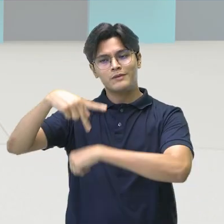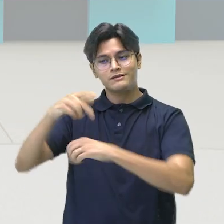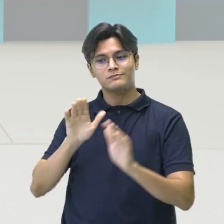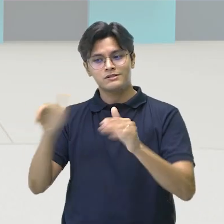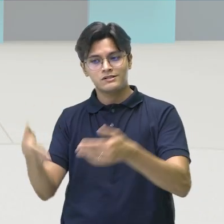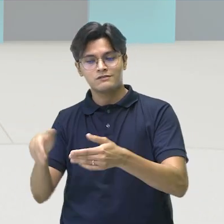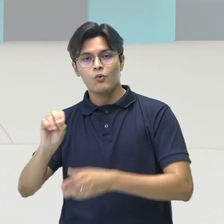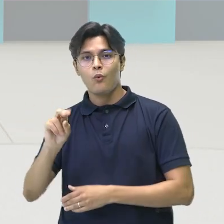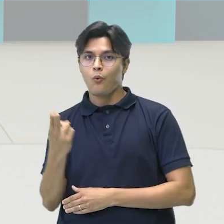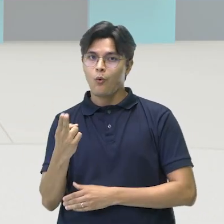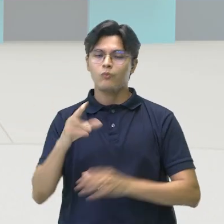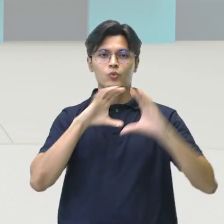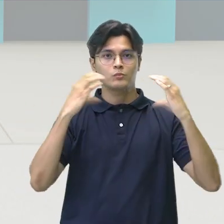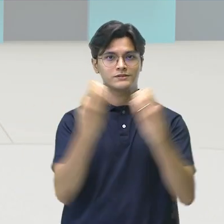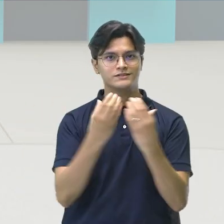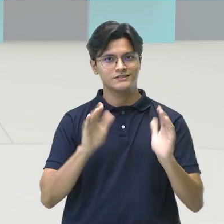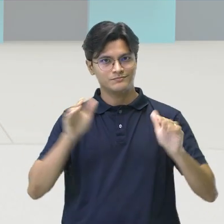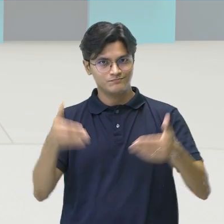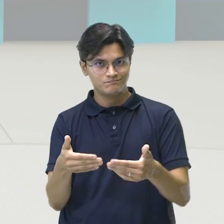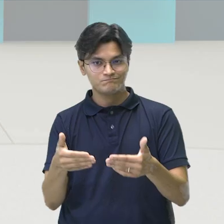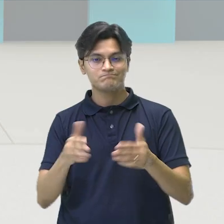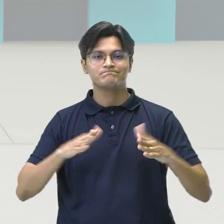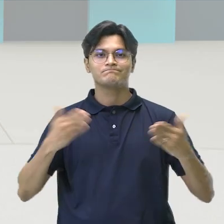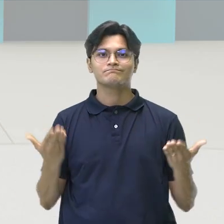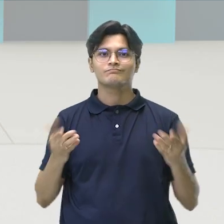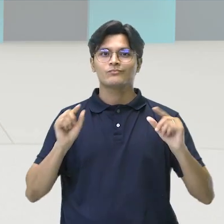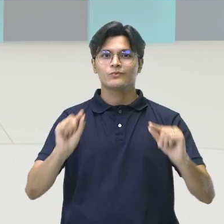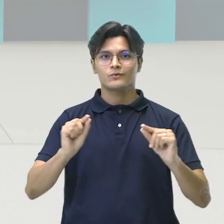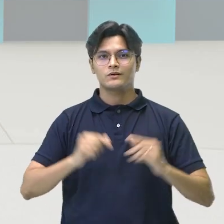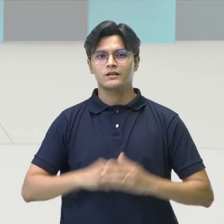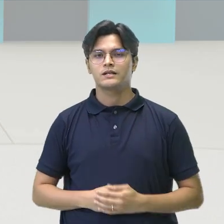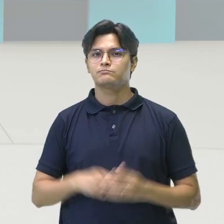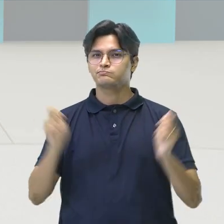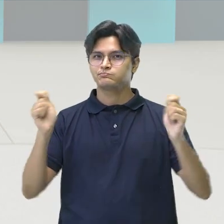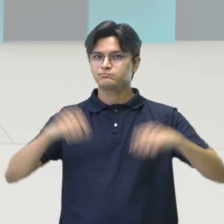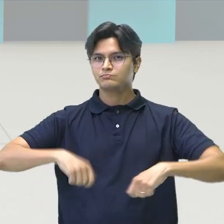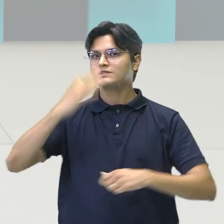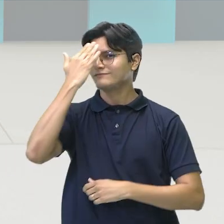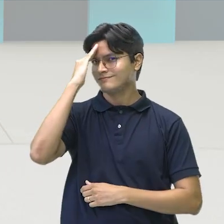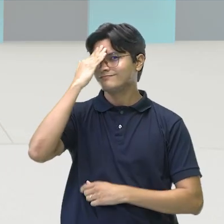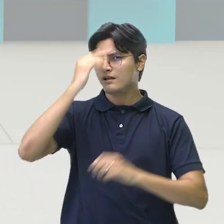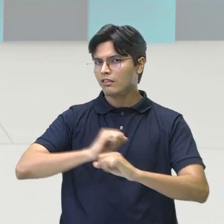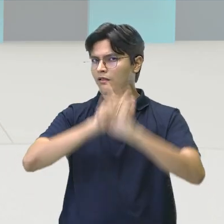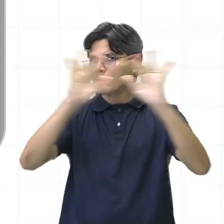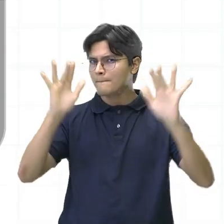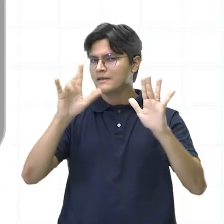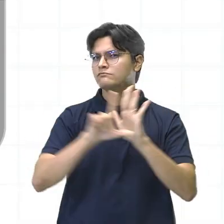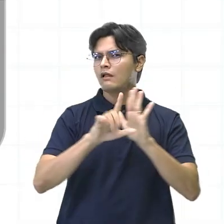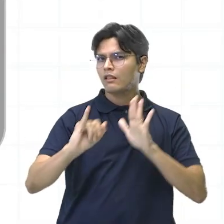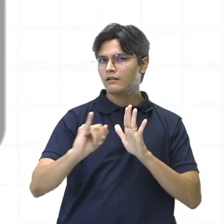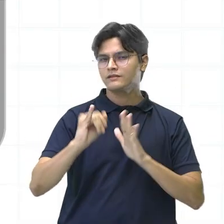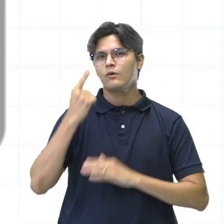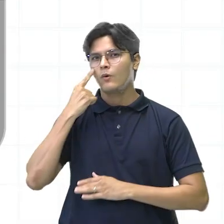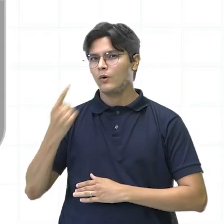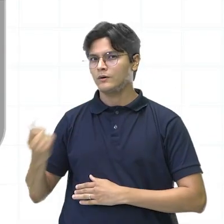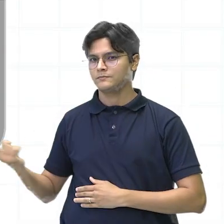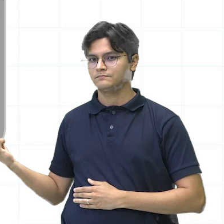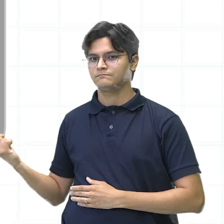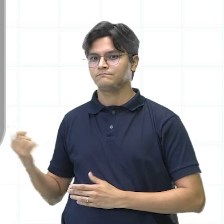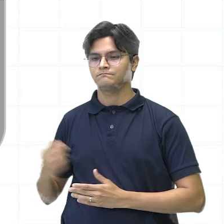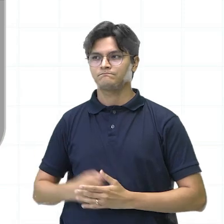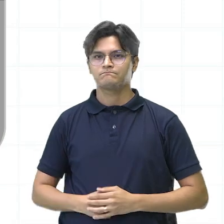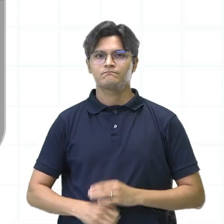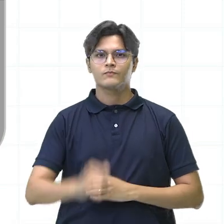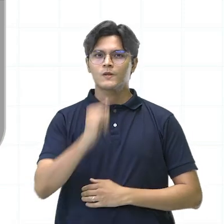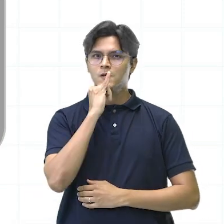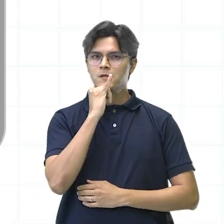uma pequena comunidade. Dessa forma, vamos entender melhor com a legislação. Olha só. Quando falamos